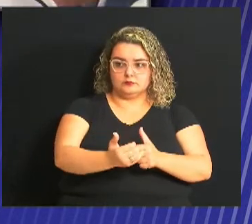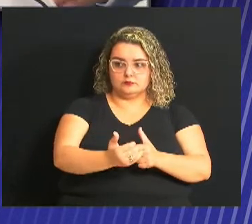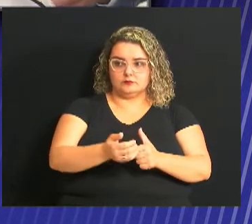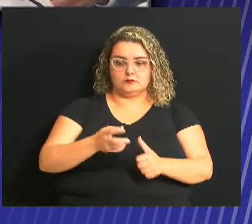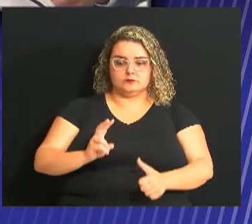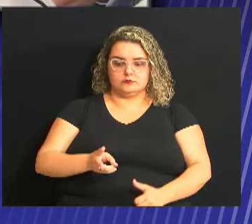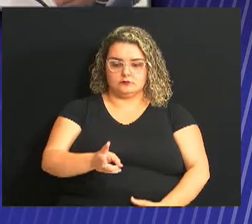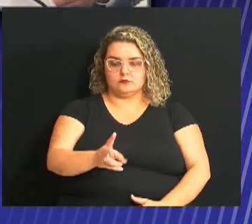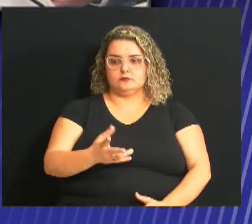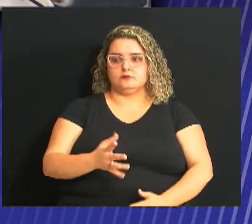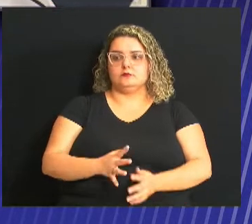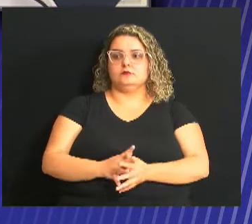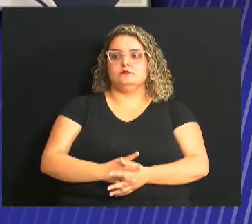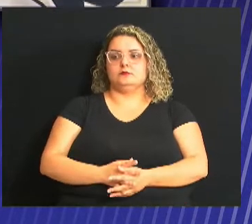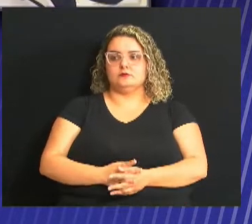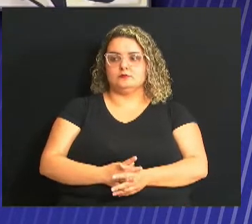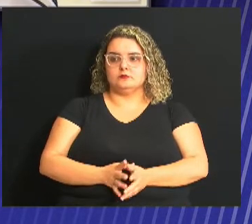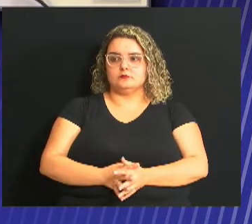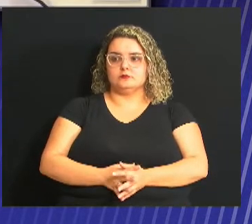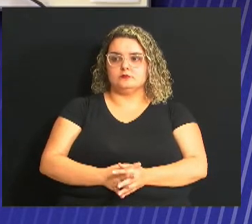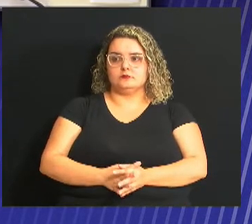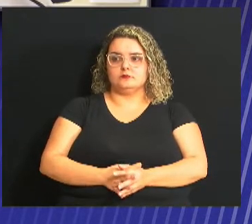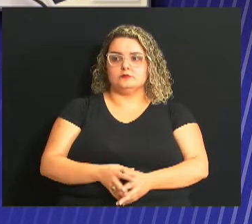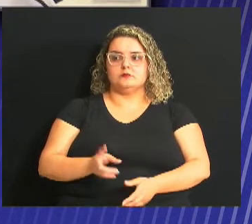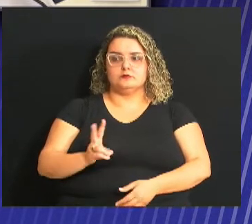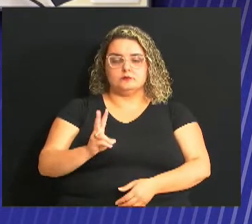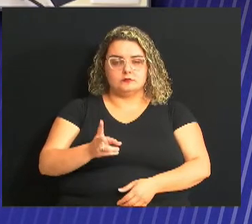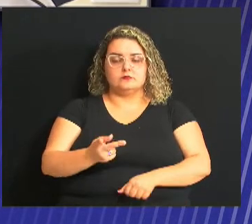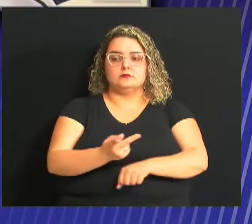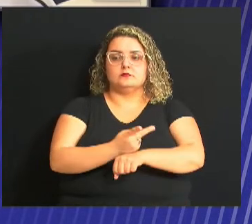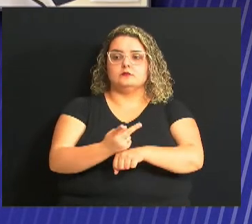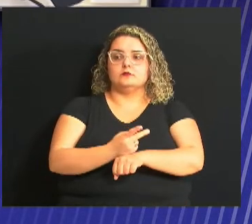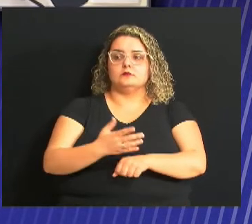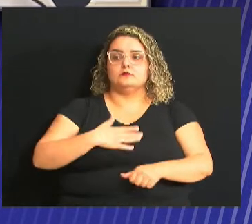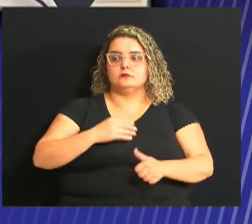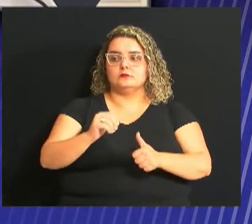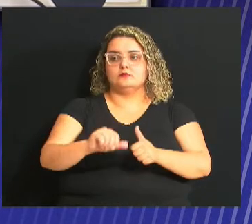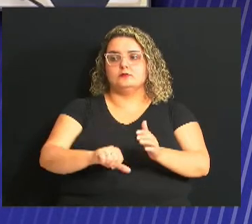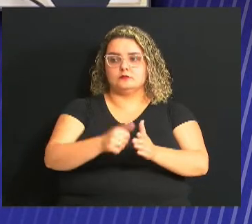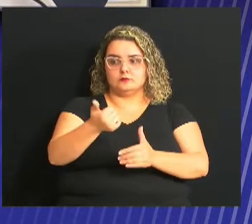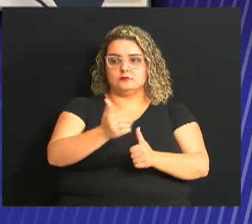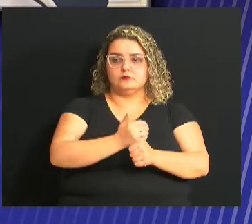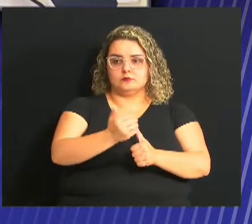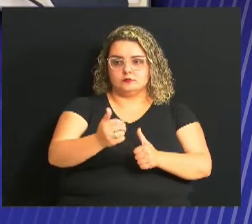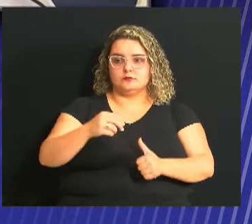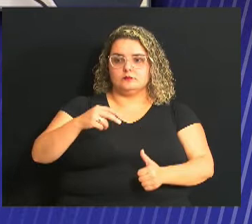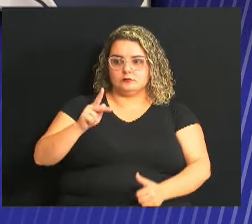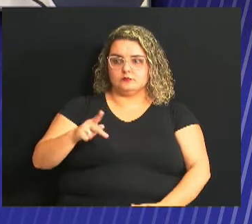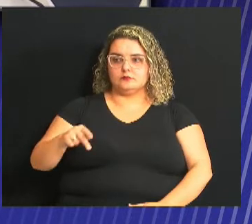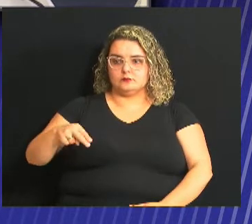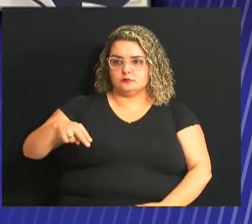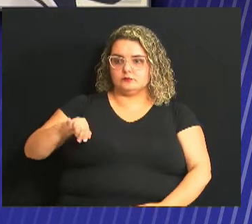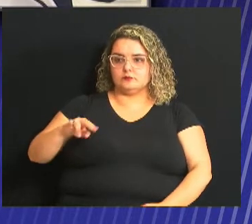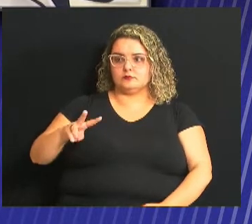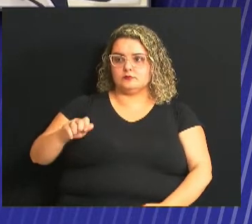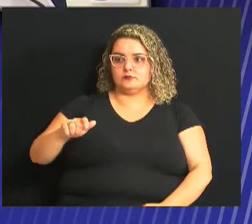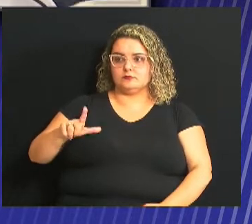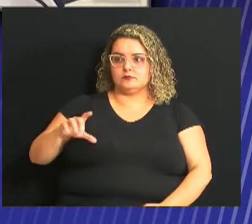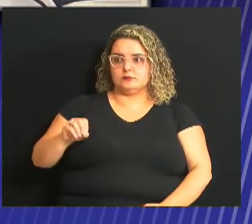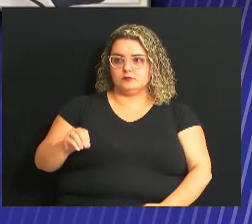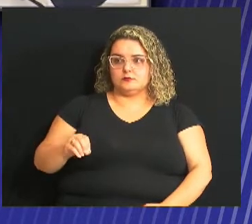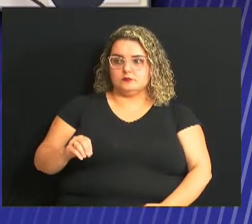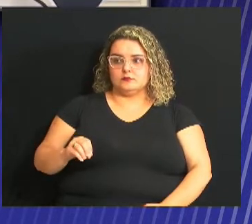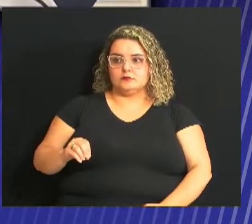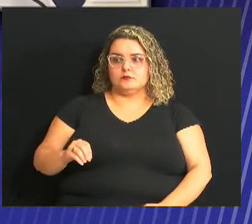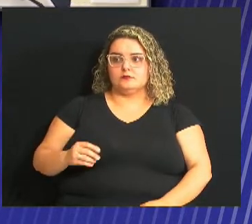ininterrupto. E eu sempre procurei, desde o meu primeiro mandato, e o professor Nivaldo é testemunha, eu sempre procurei o